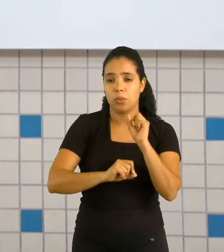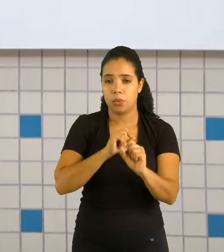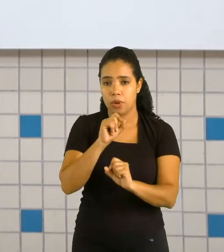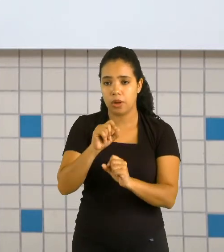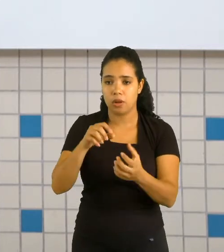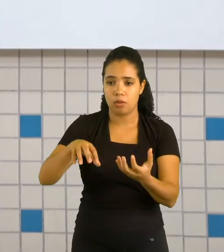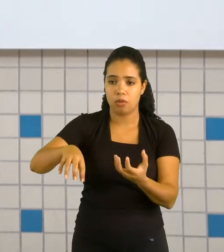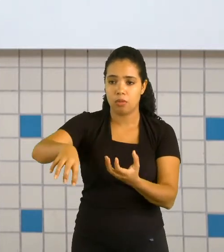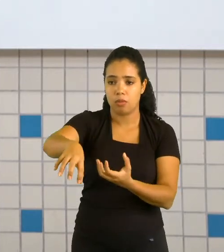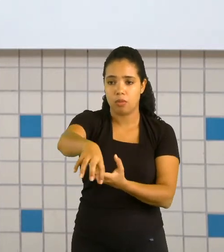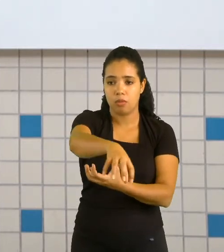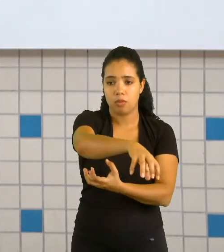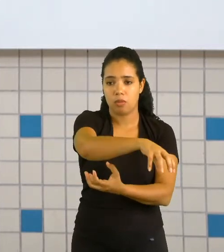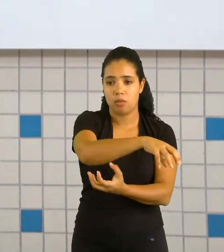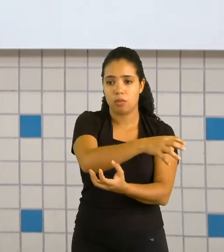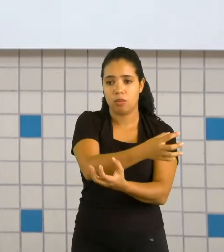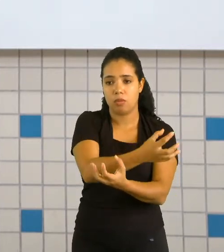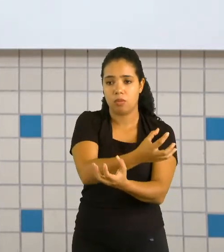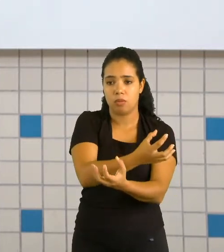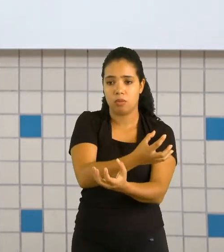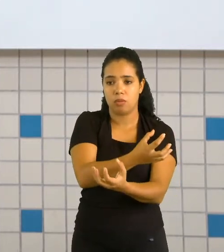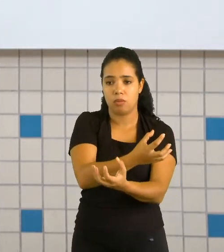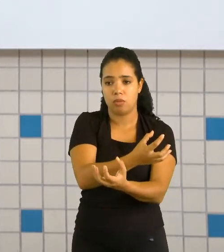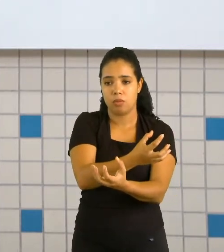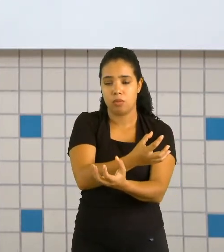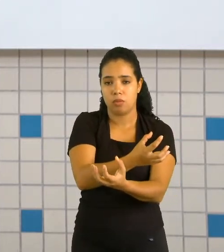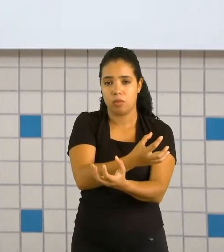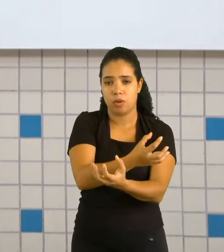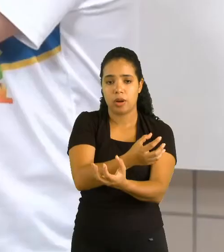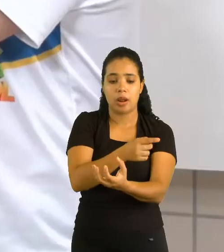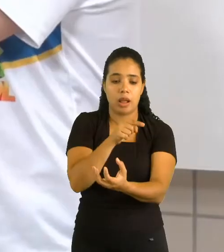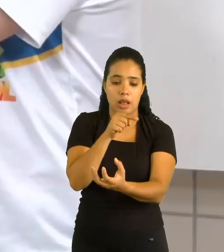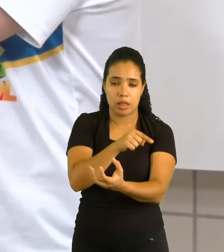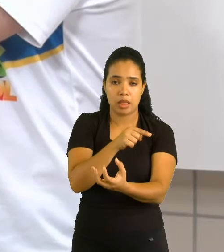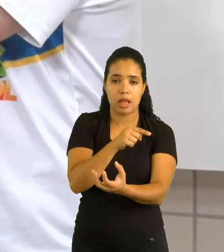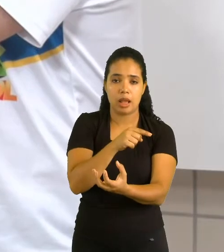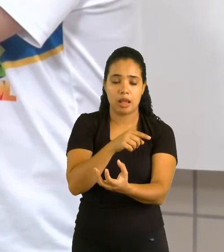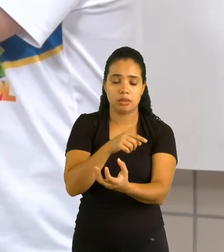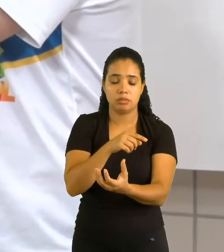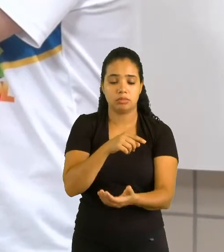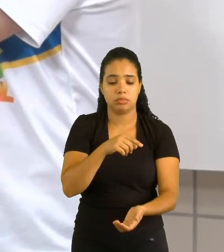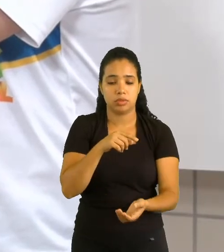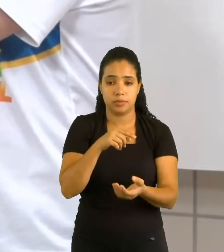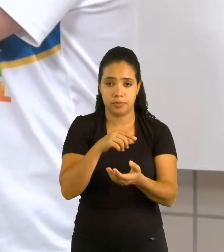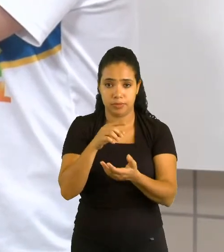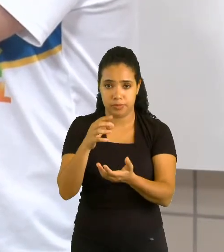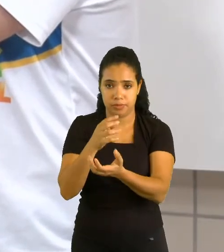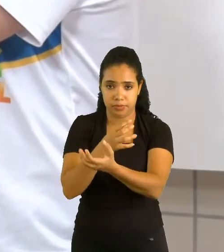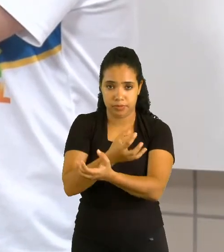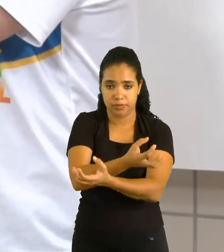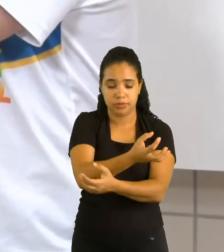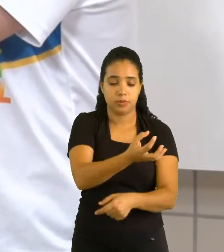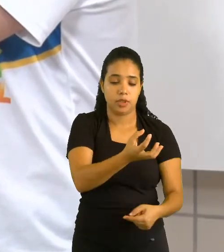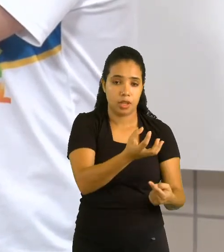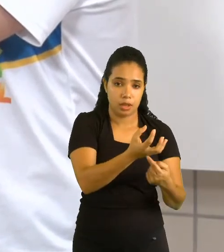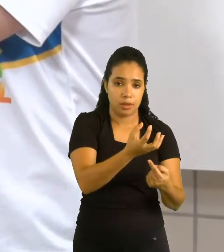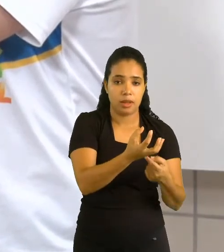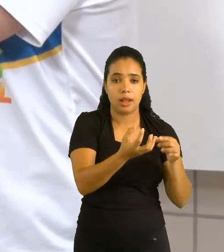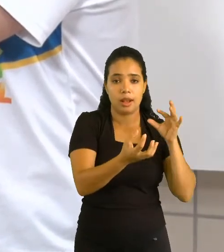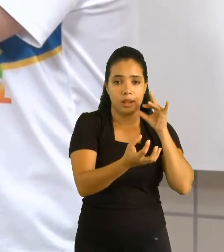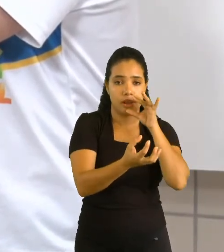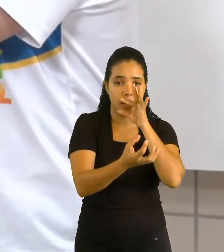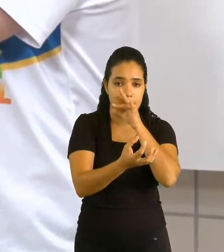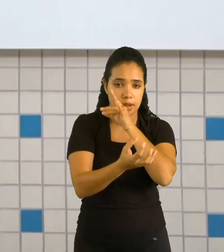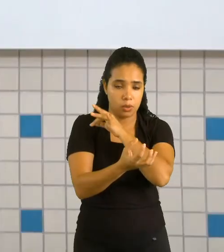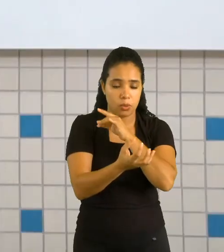parte de baixo da Terra recebe mais calor e mais luz, e aí os dias são mais